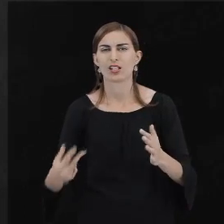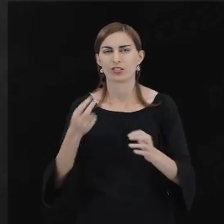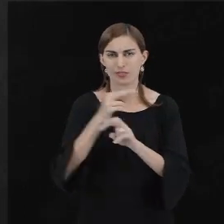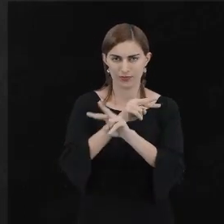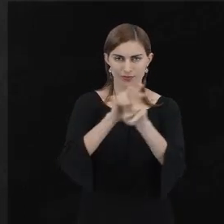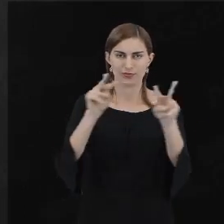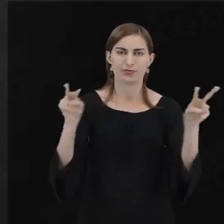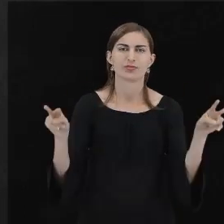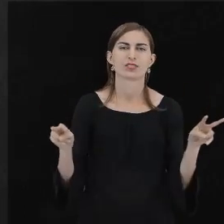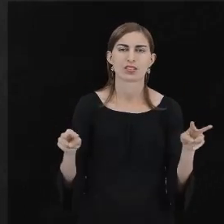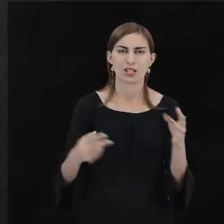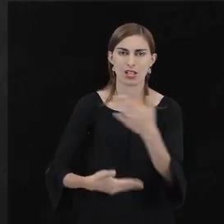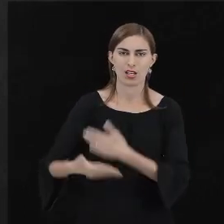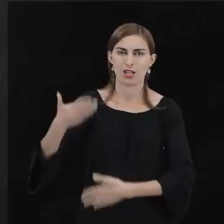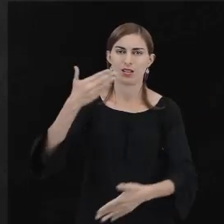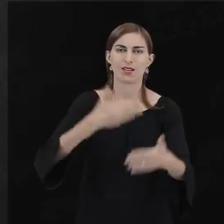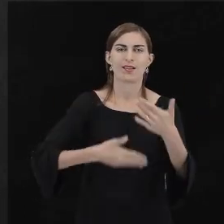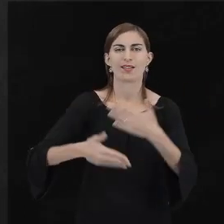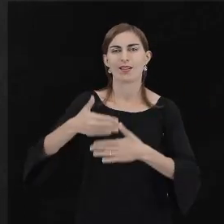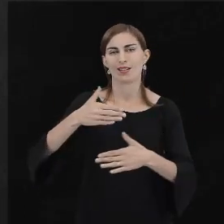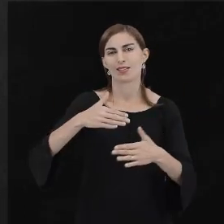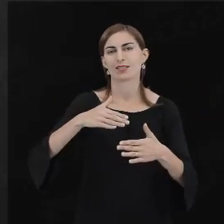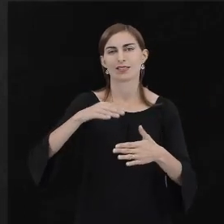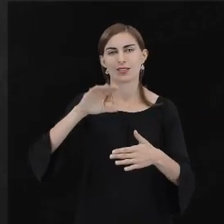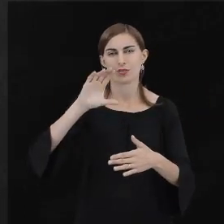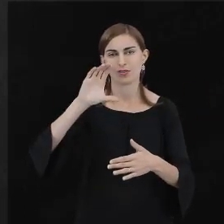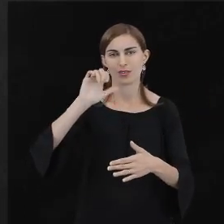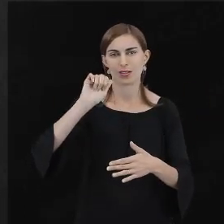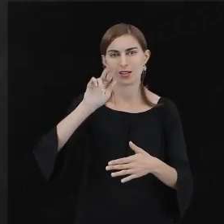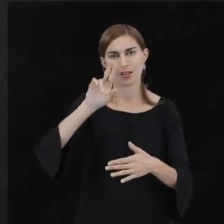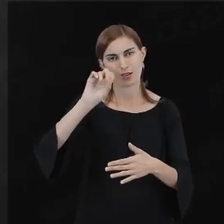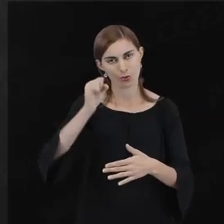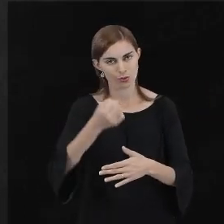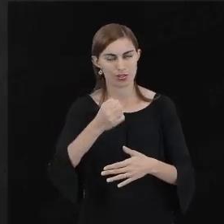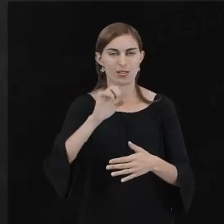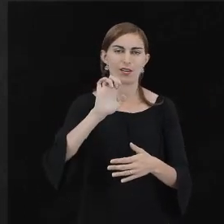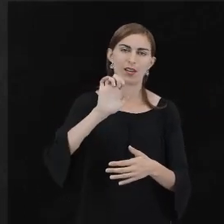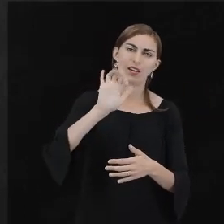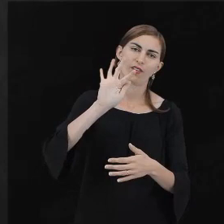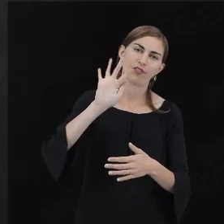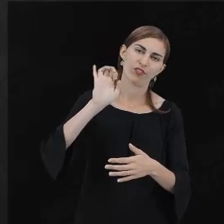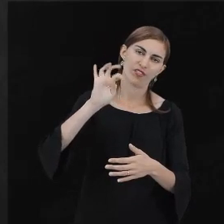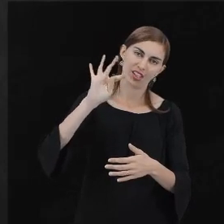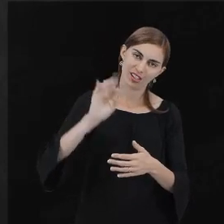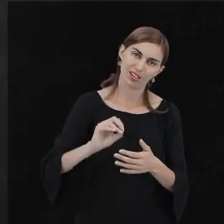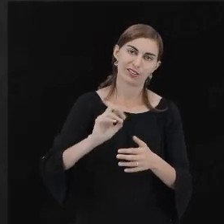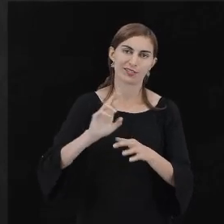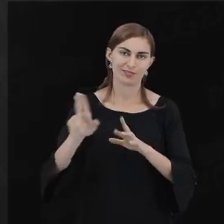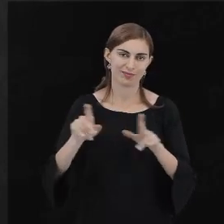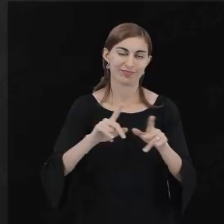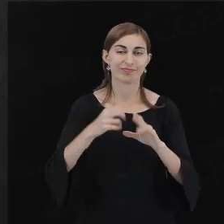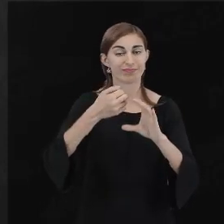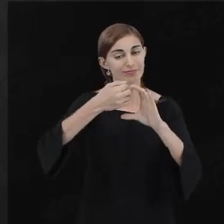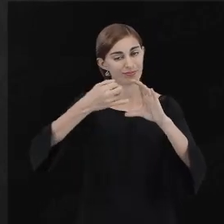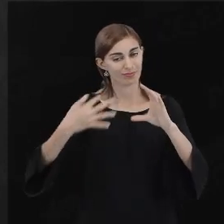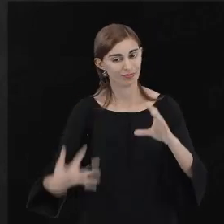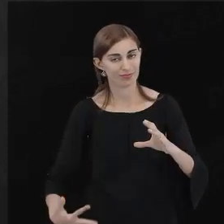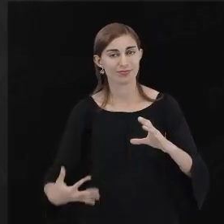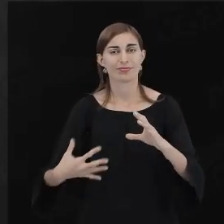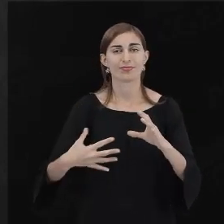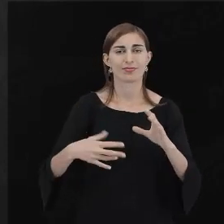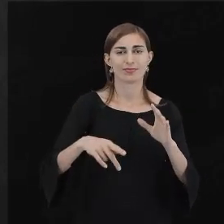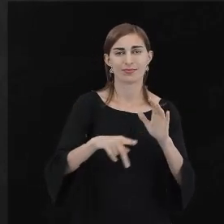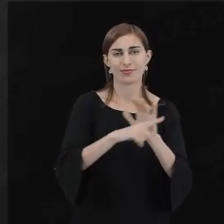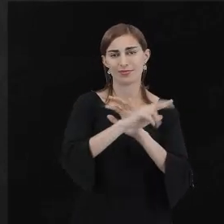de causalidade, se analisar distintos aspectos, múltiplas funções, vários condicionantes que